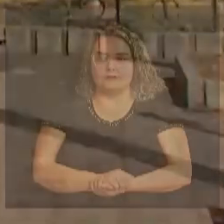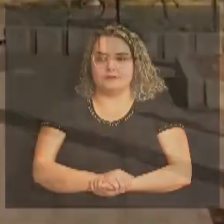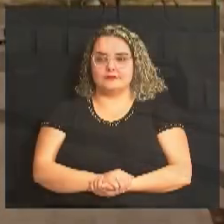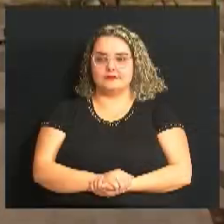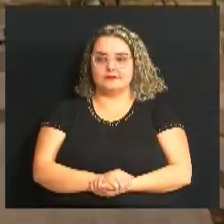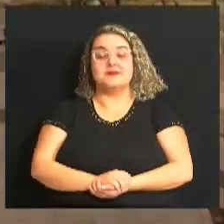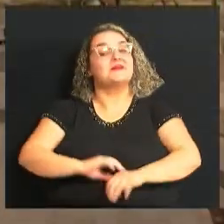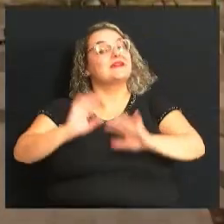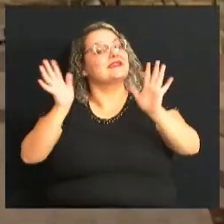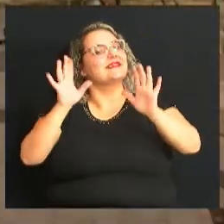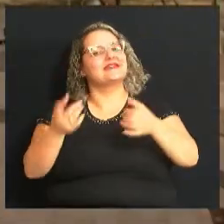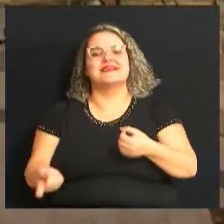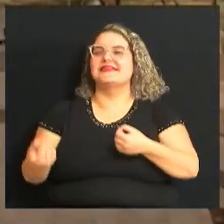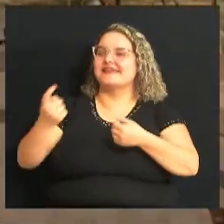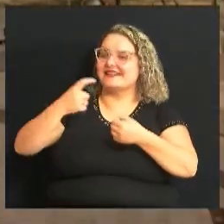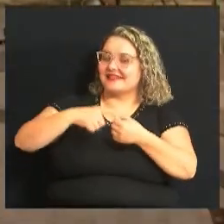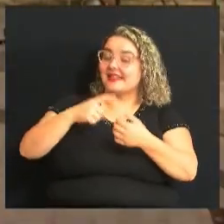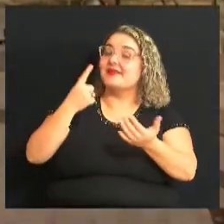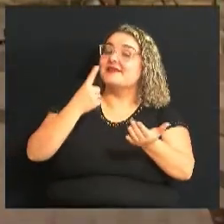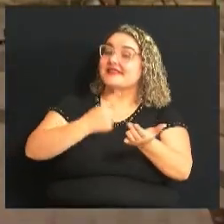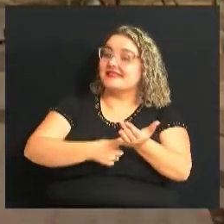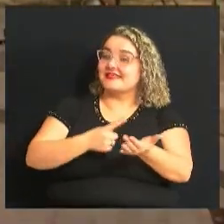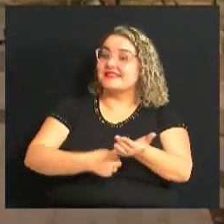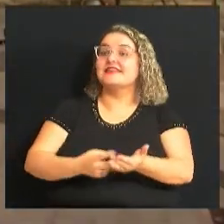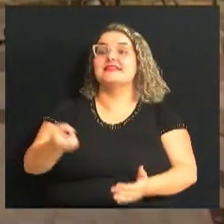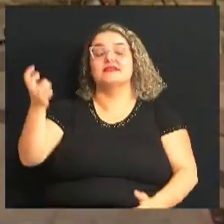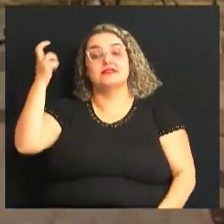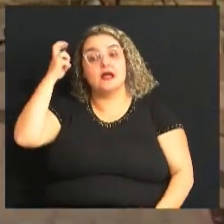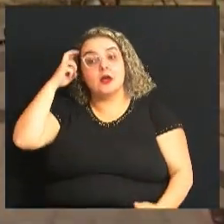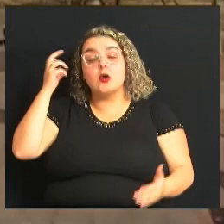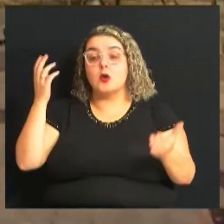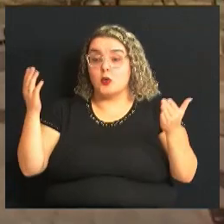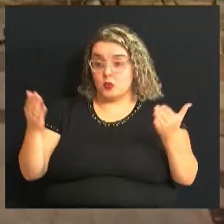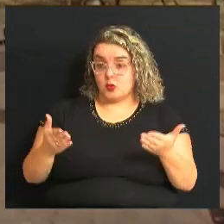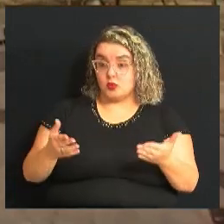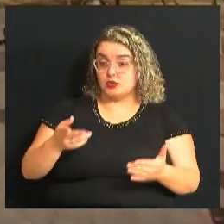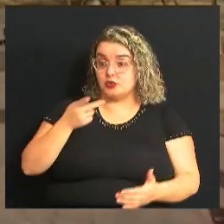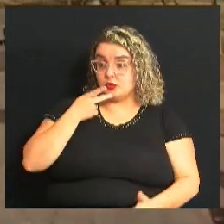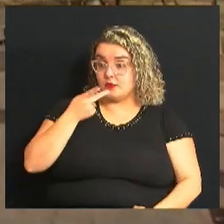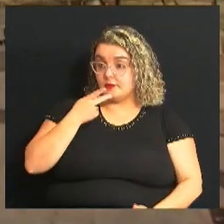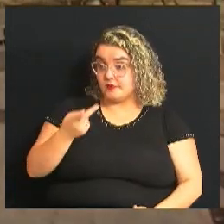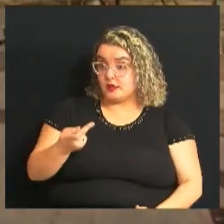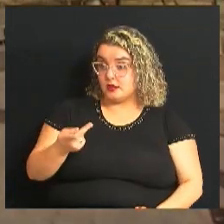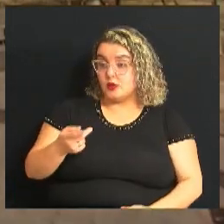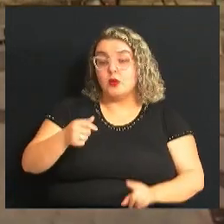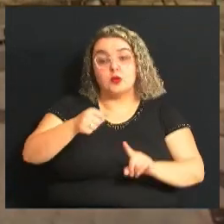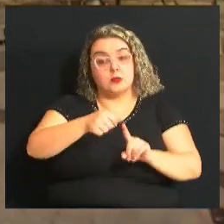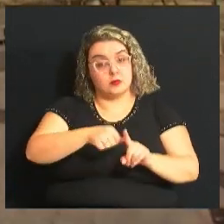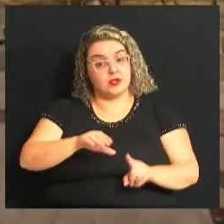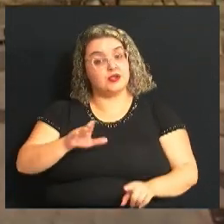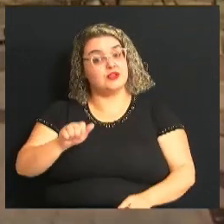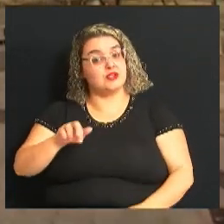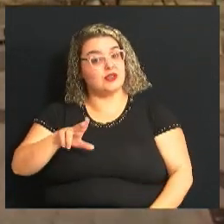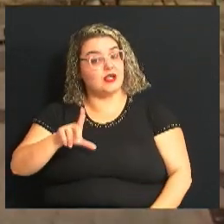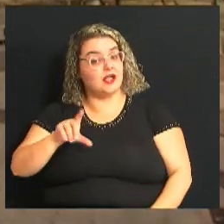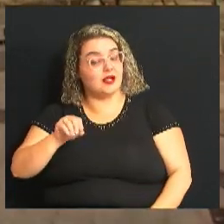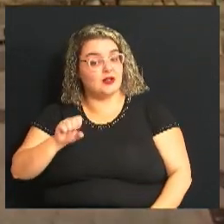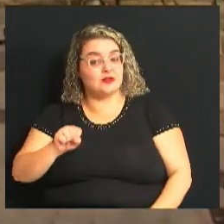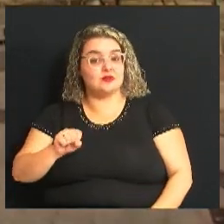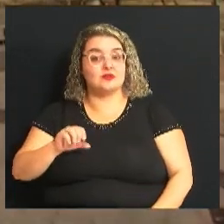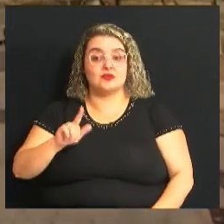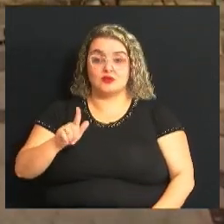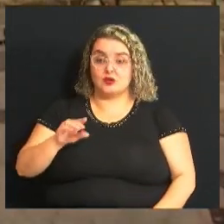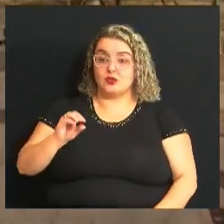Olá, estou de volta com mais uma agenda cultural e hoje nós vamos falar do mês de Carlos Gomes. São 30 eventos